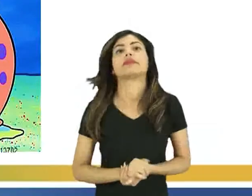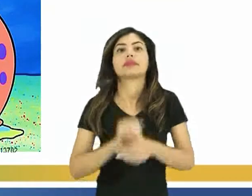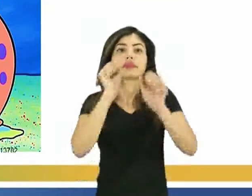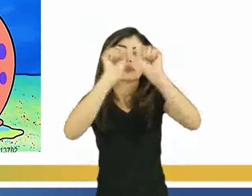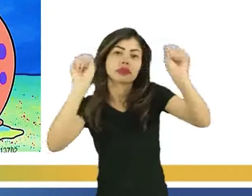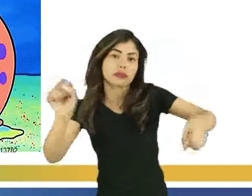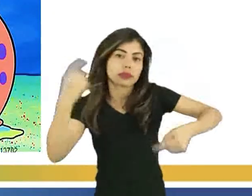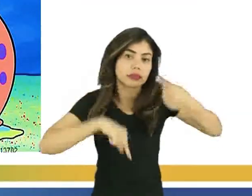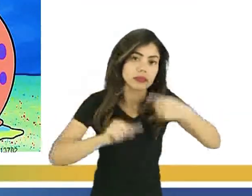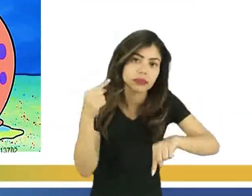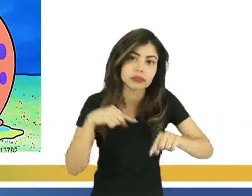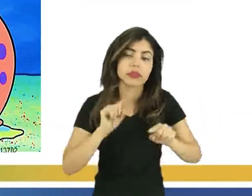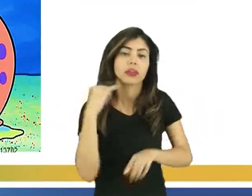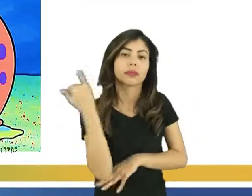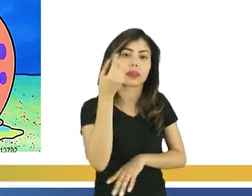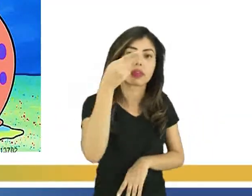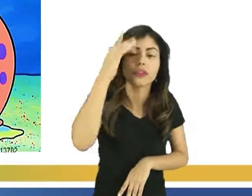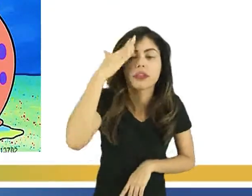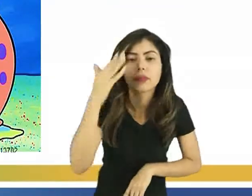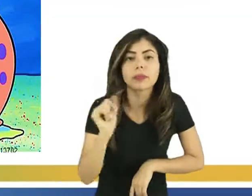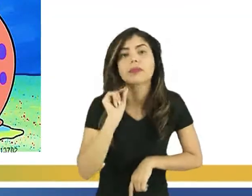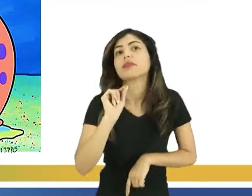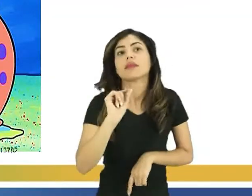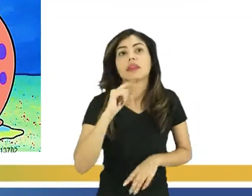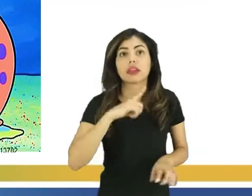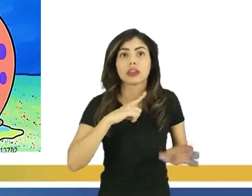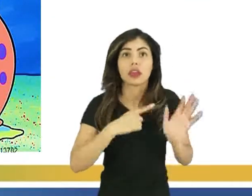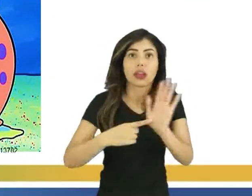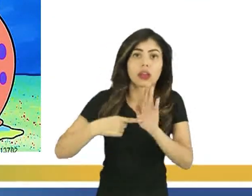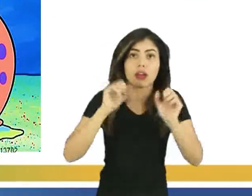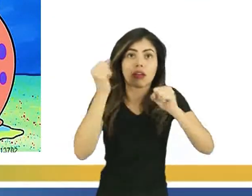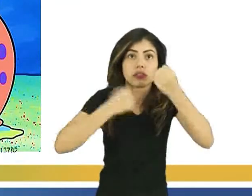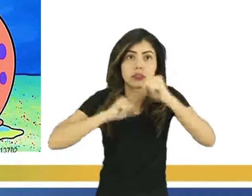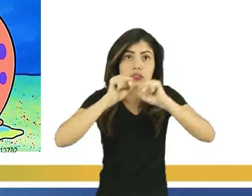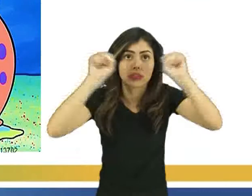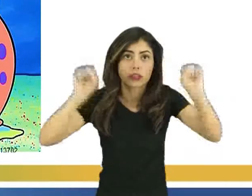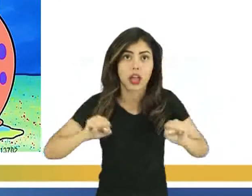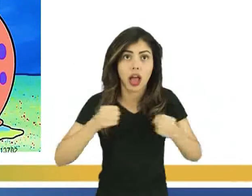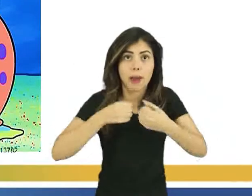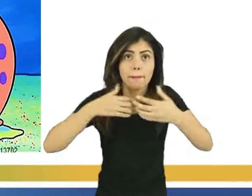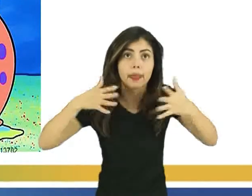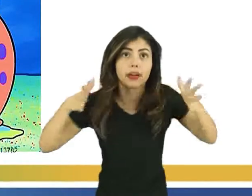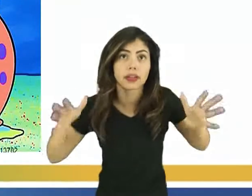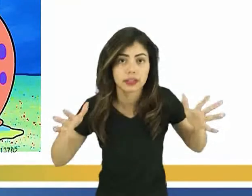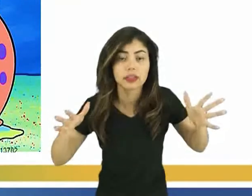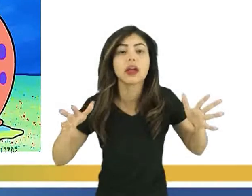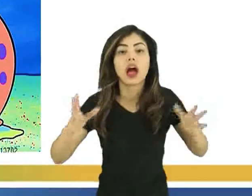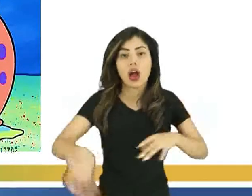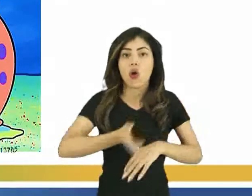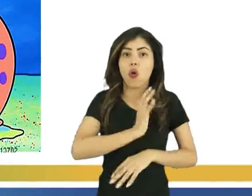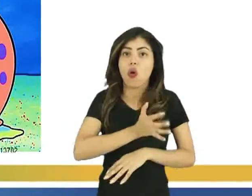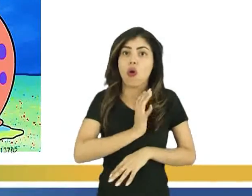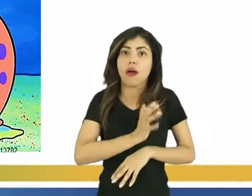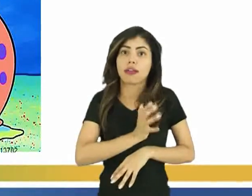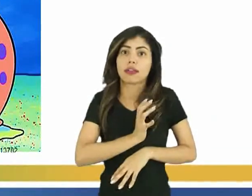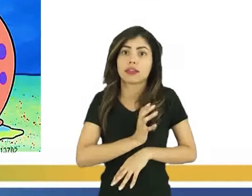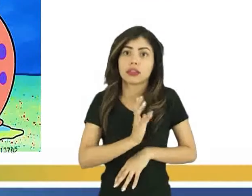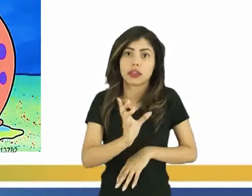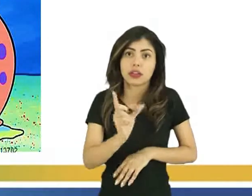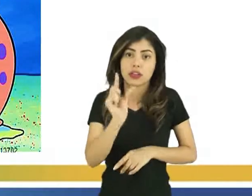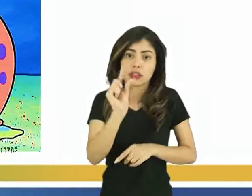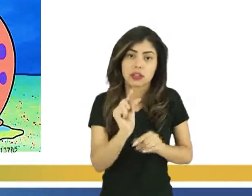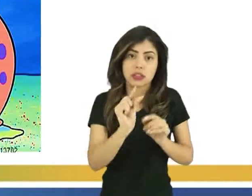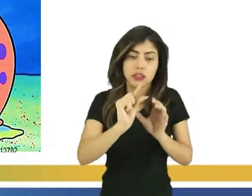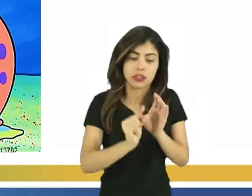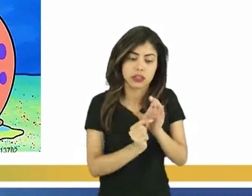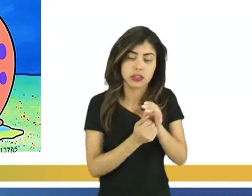sistema circulatório, o que é importante eu saber? Que eles possuem um sistema circulatório aberto e o coração vai ficar localizado